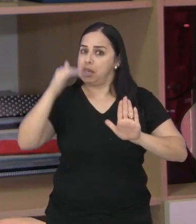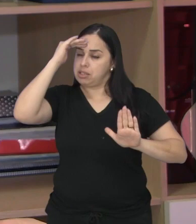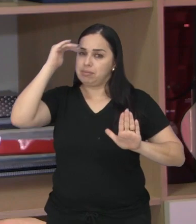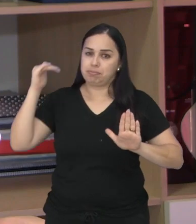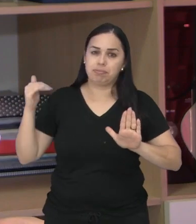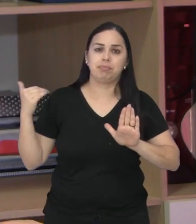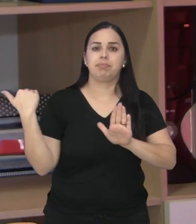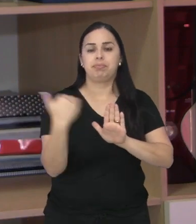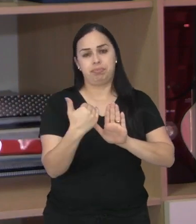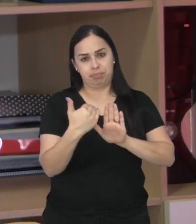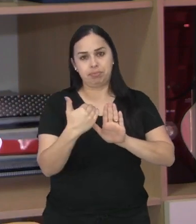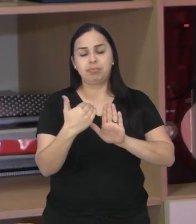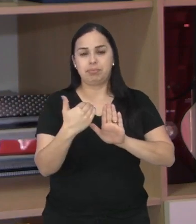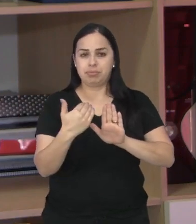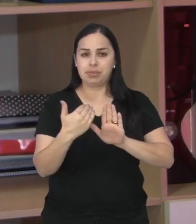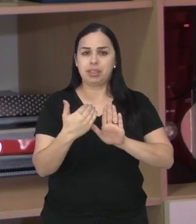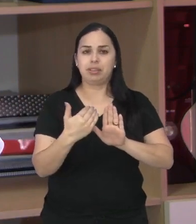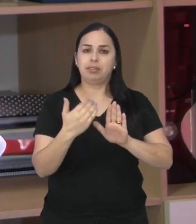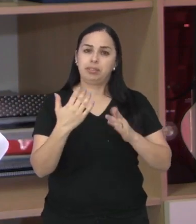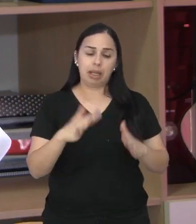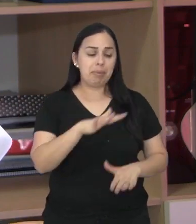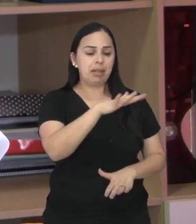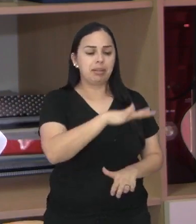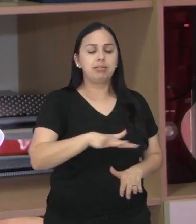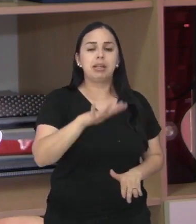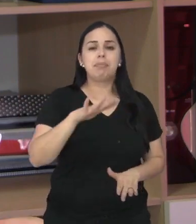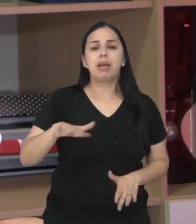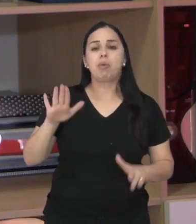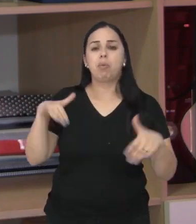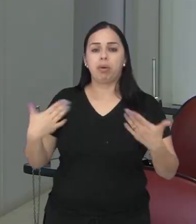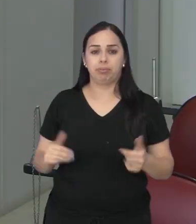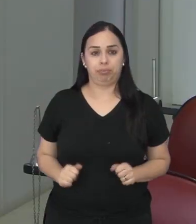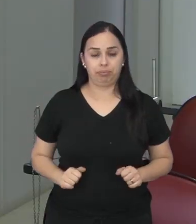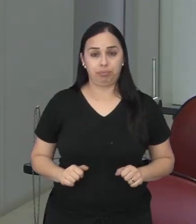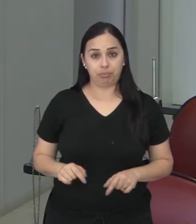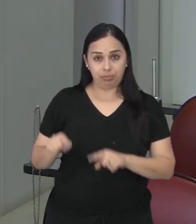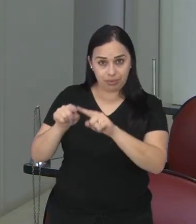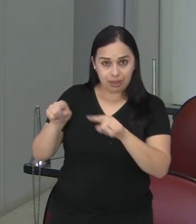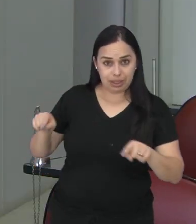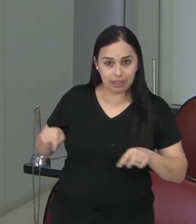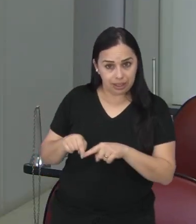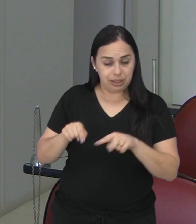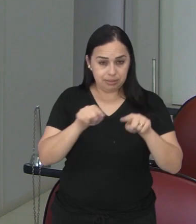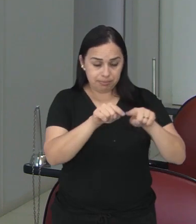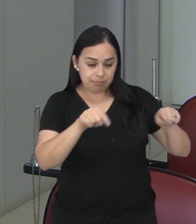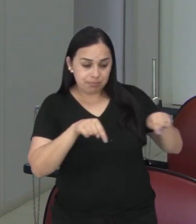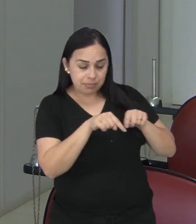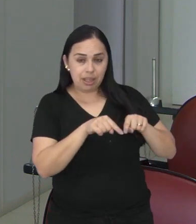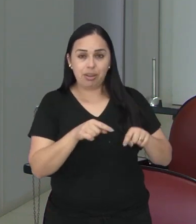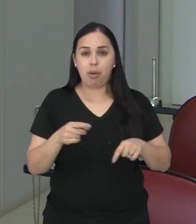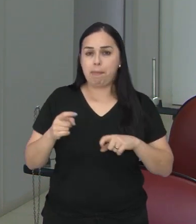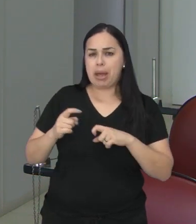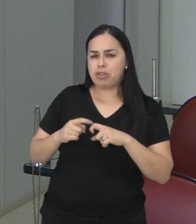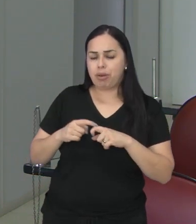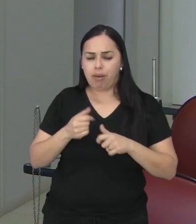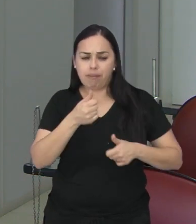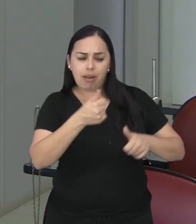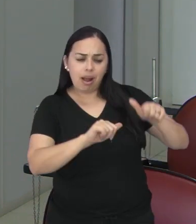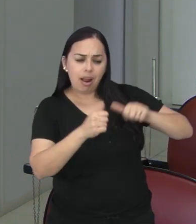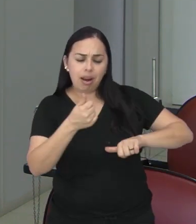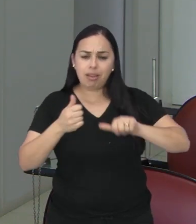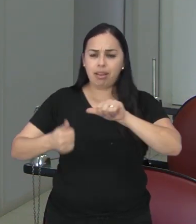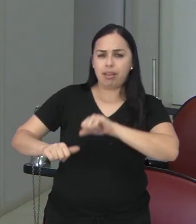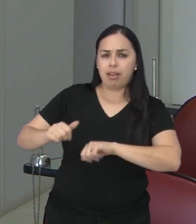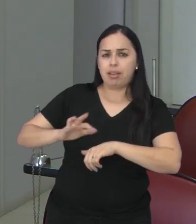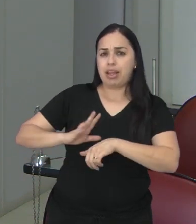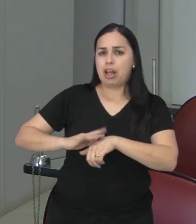regulamentadoras pertinentes a cada um dos segmentos da empresa. Aqui nessas salas, os médicos também analisam os